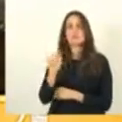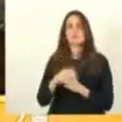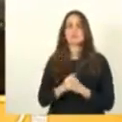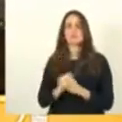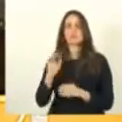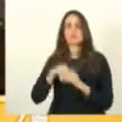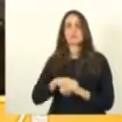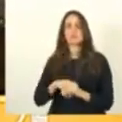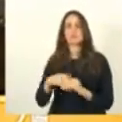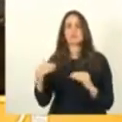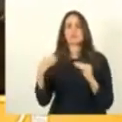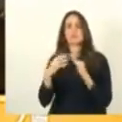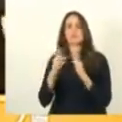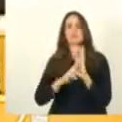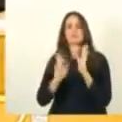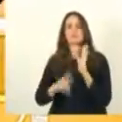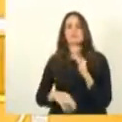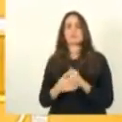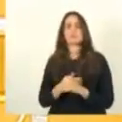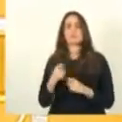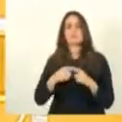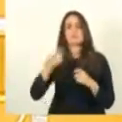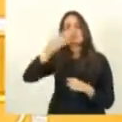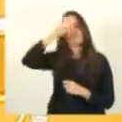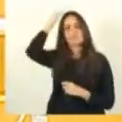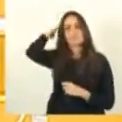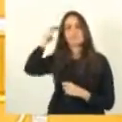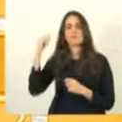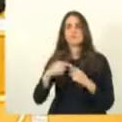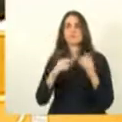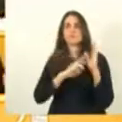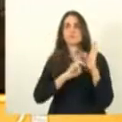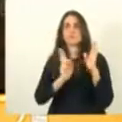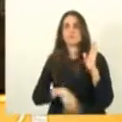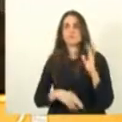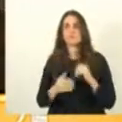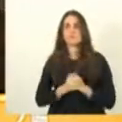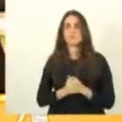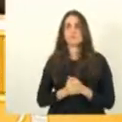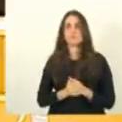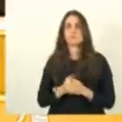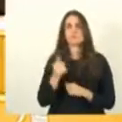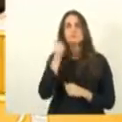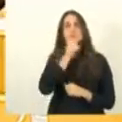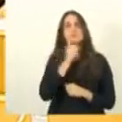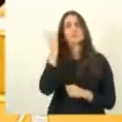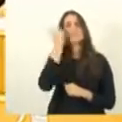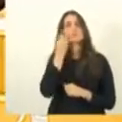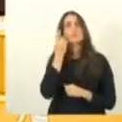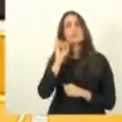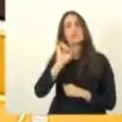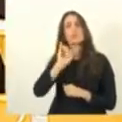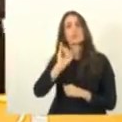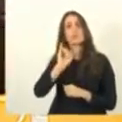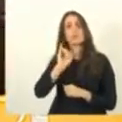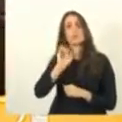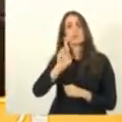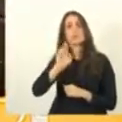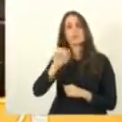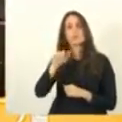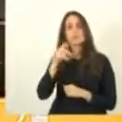Voto com o relator. Deputado doutor Hércules. Com o relator. Deputada Irine Lopes.